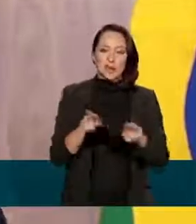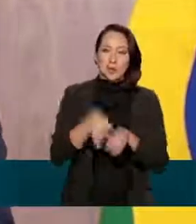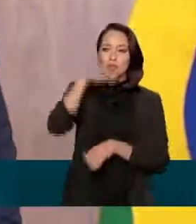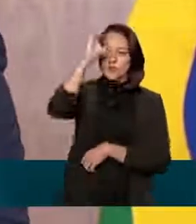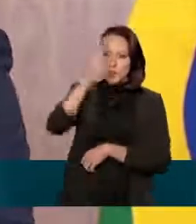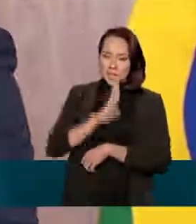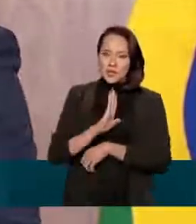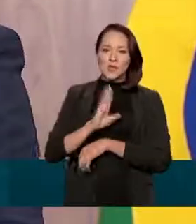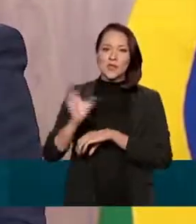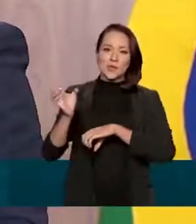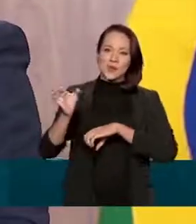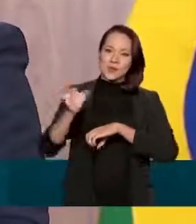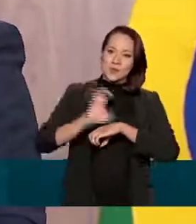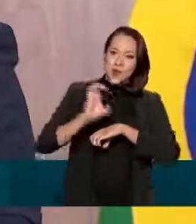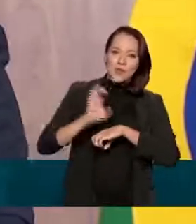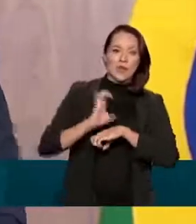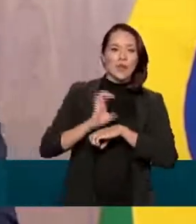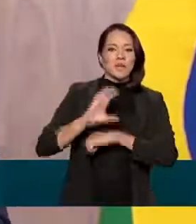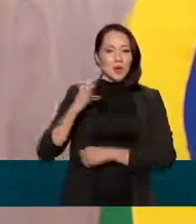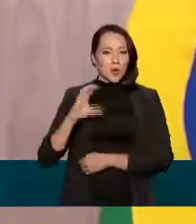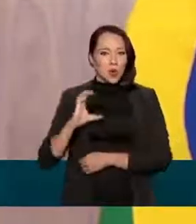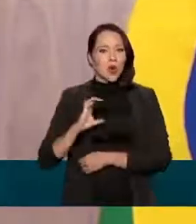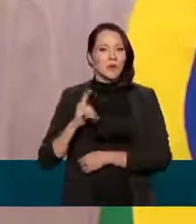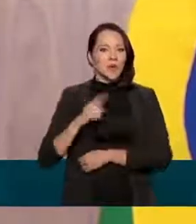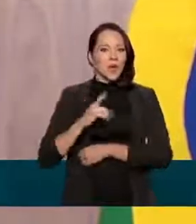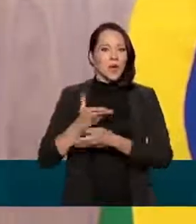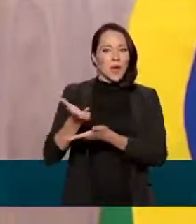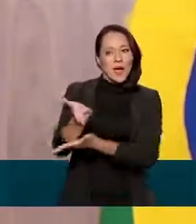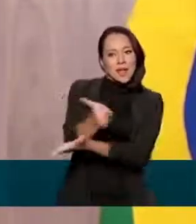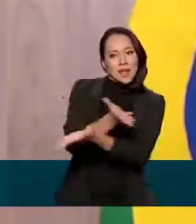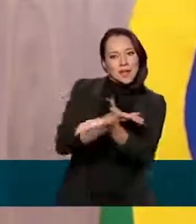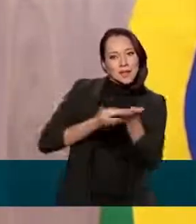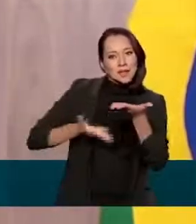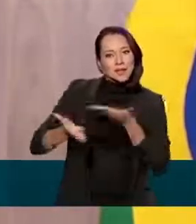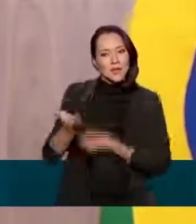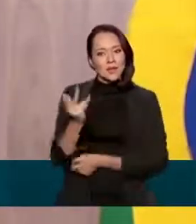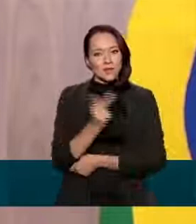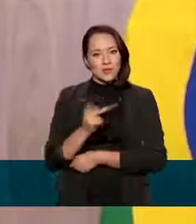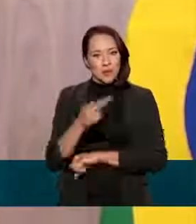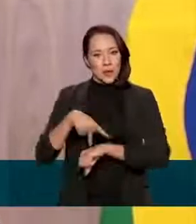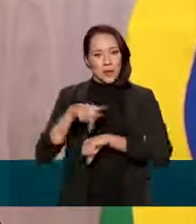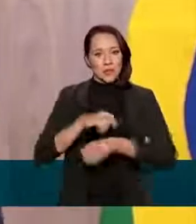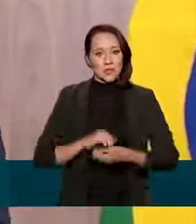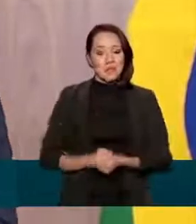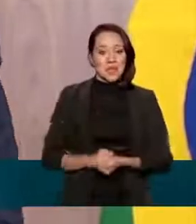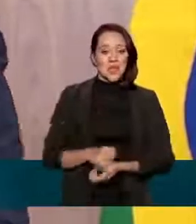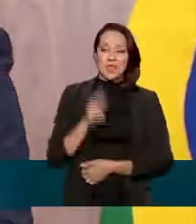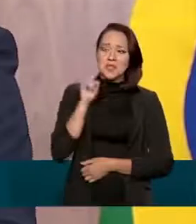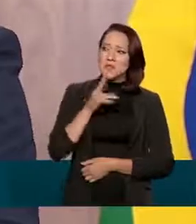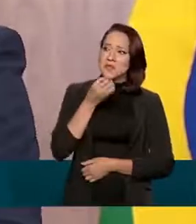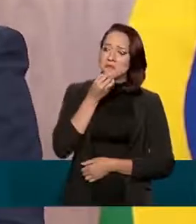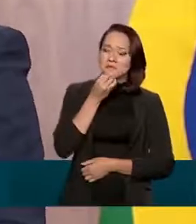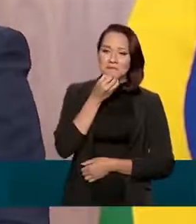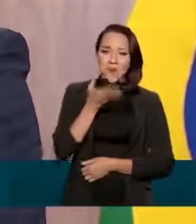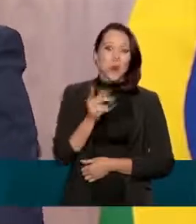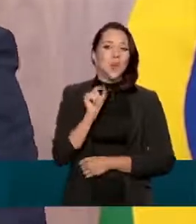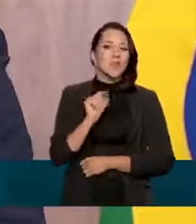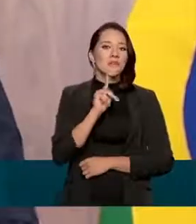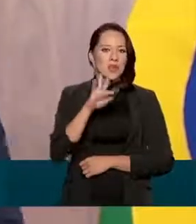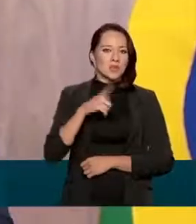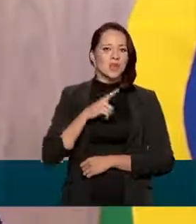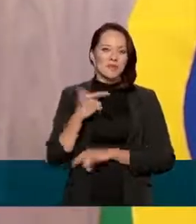em Brasília se a Colômbia e que sea una relación enganar a Gama E vemos como eu não são os bloquear